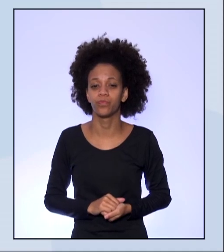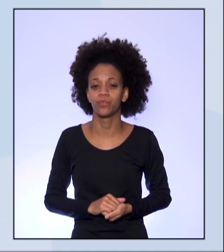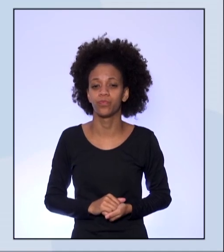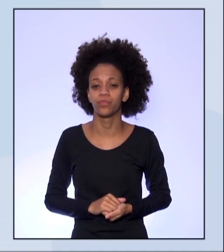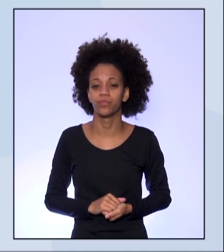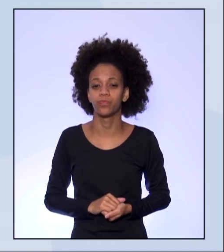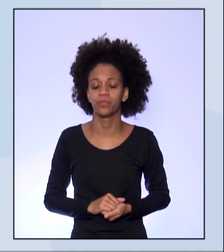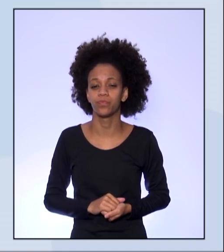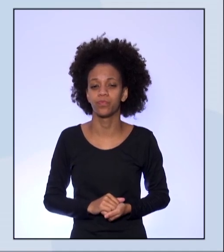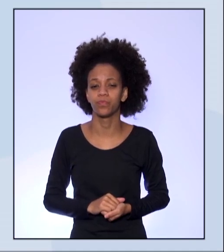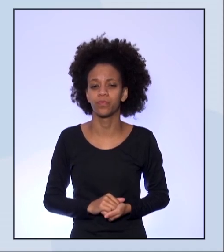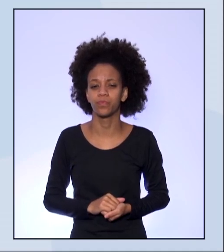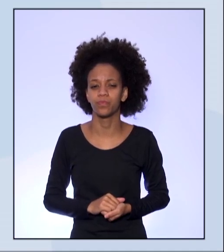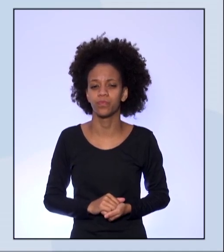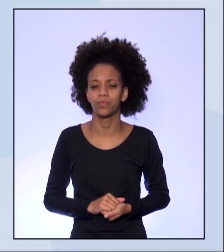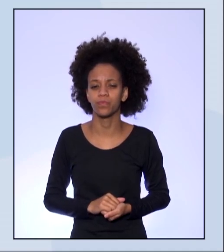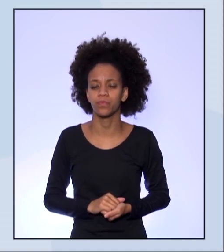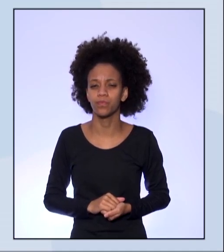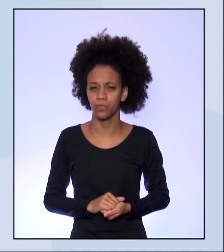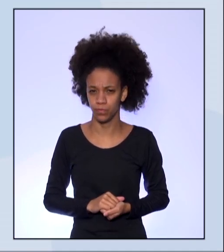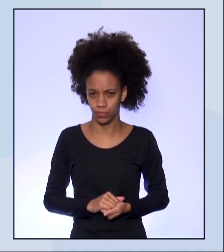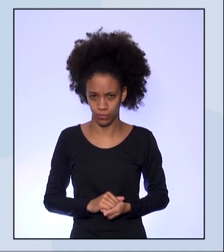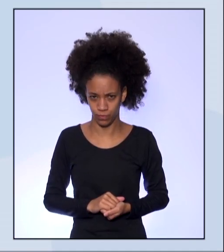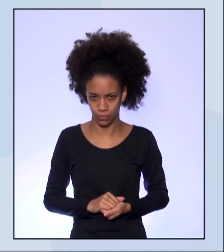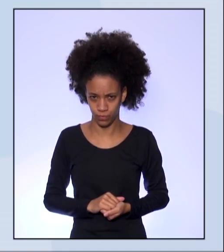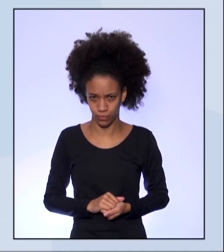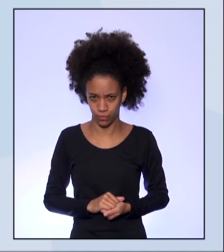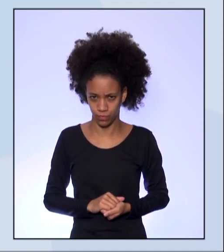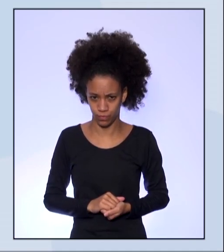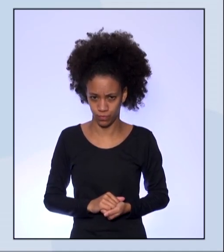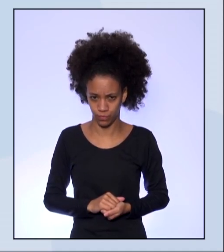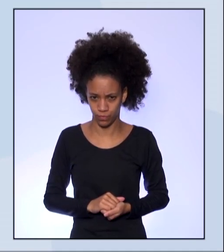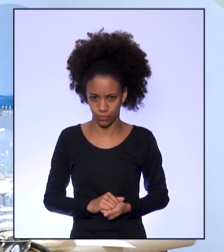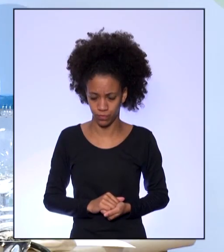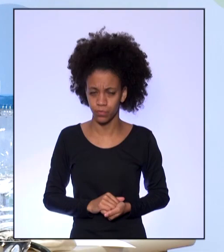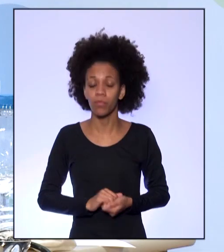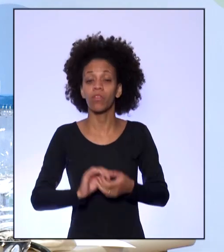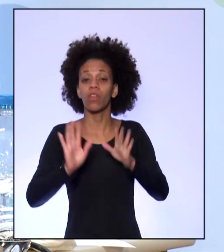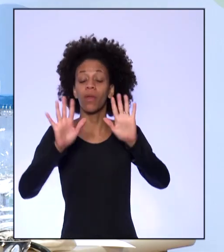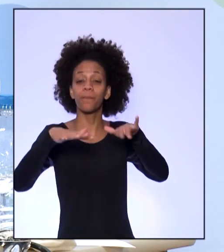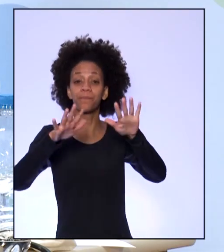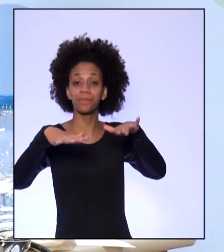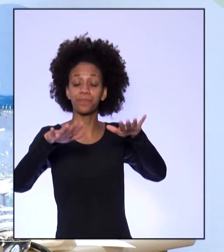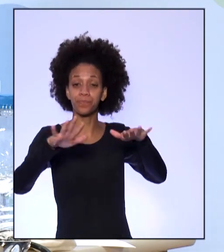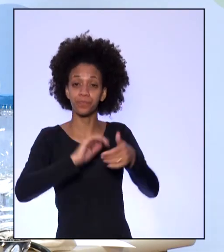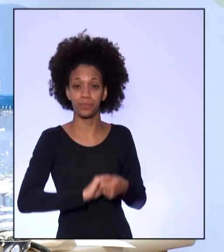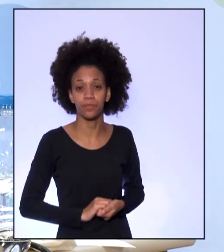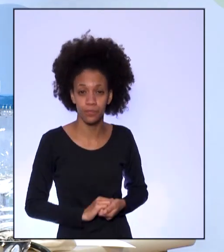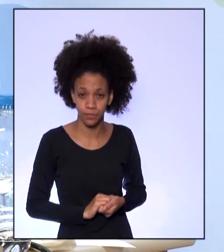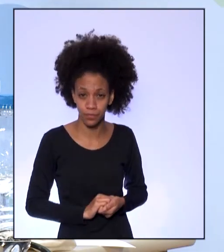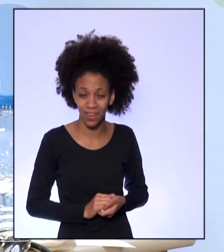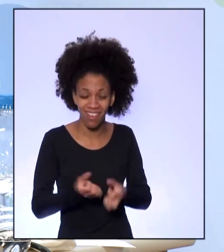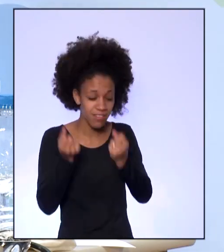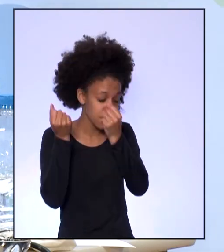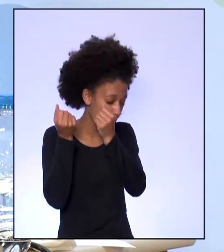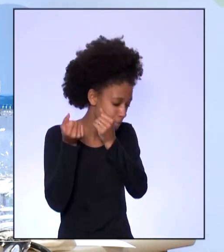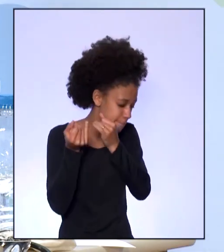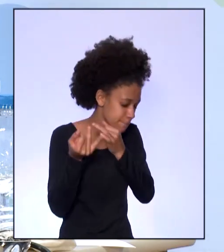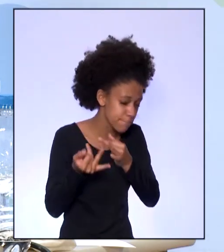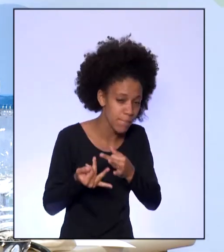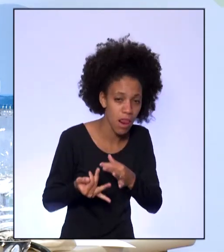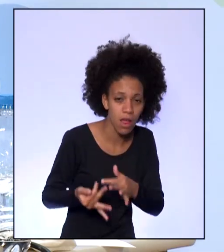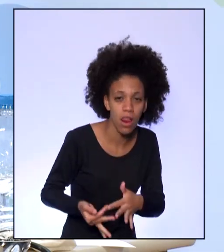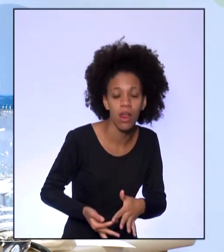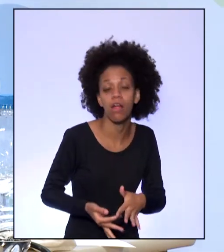cérebro ou entre locais onde a informação é armazenada, como os livros. Galera, aí a explicação de onde surgiu